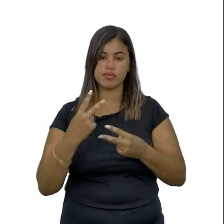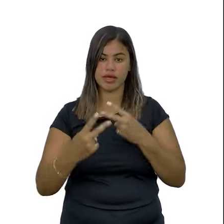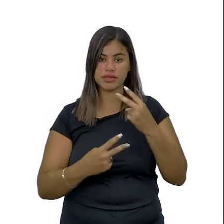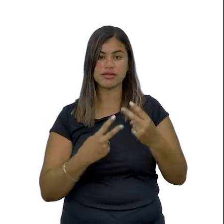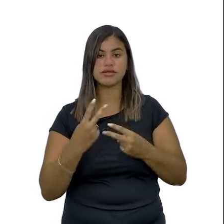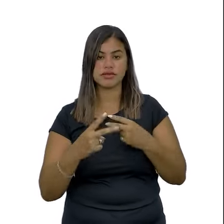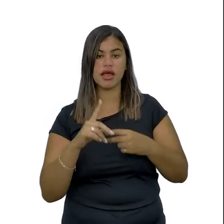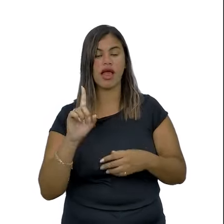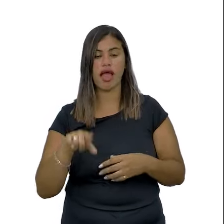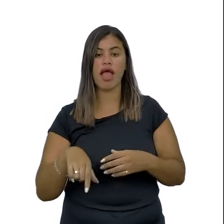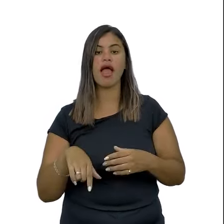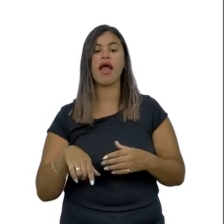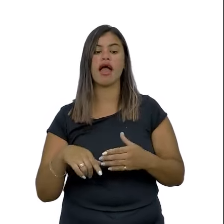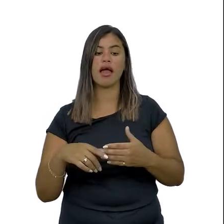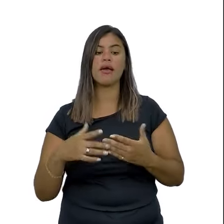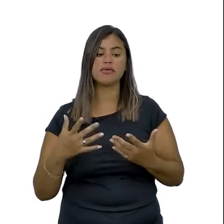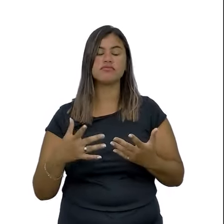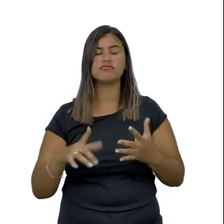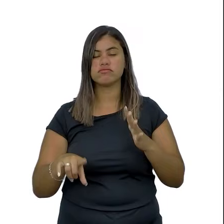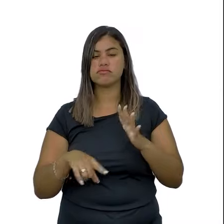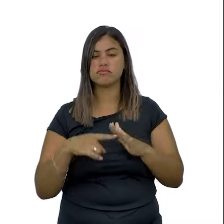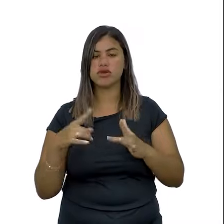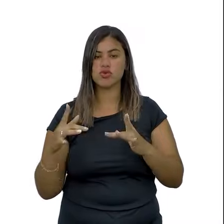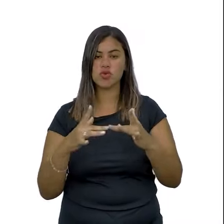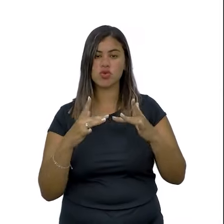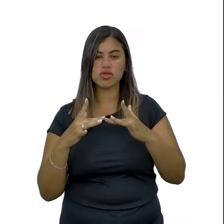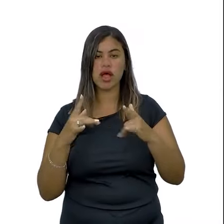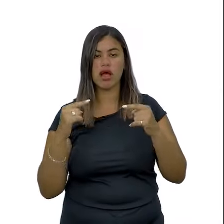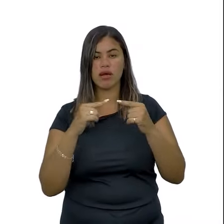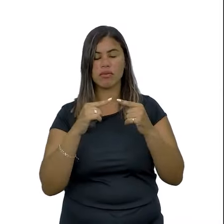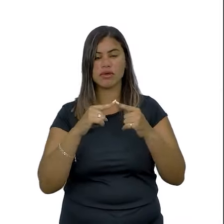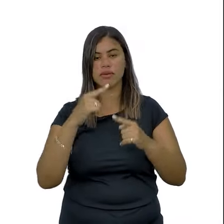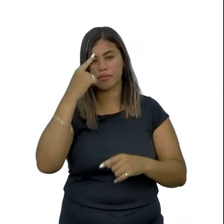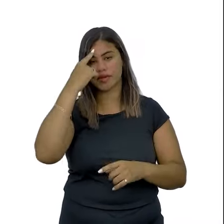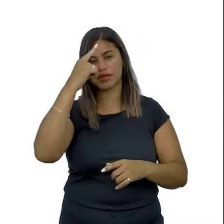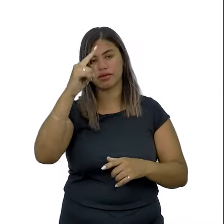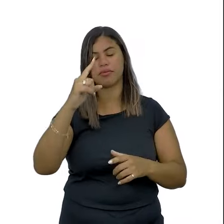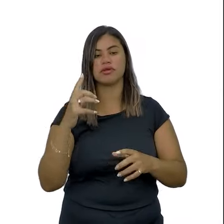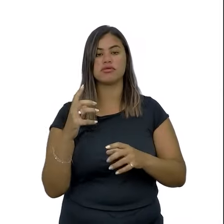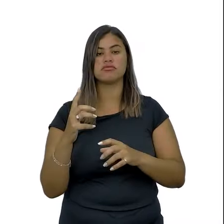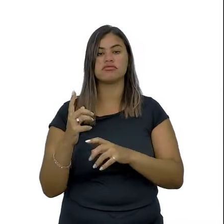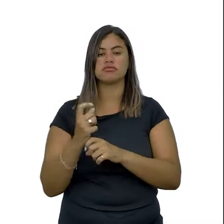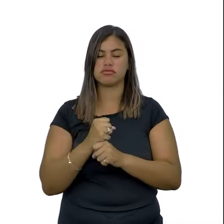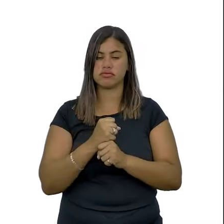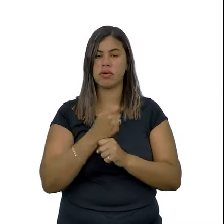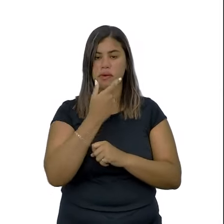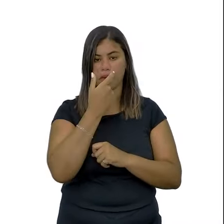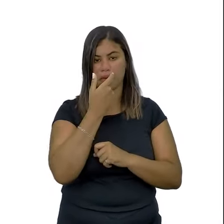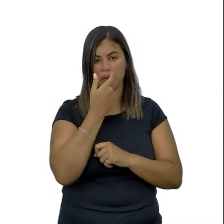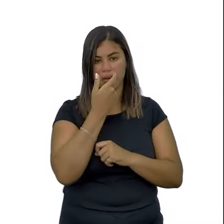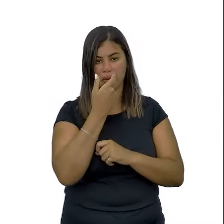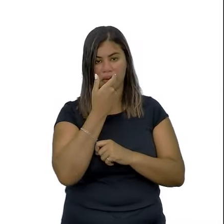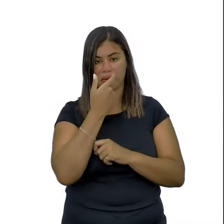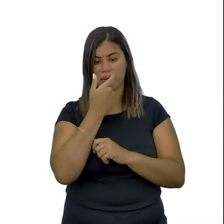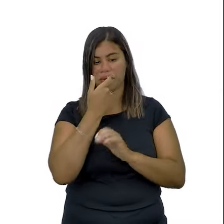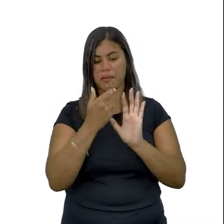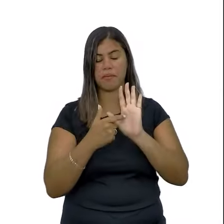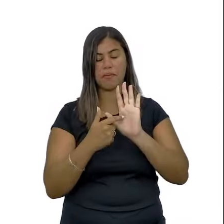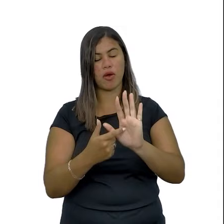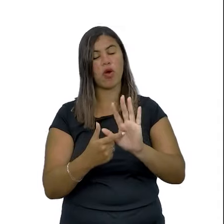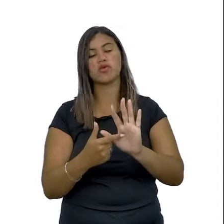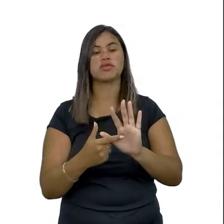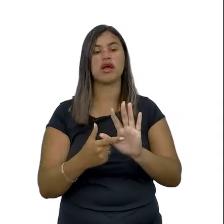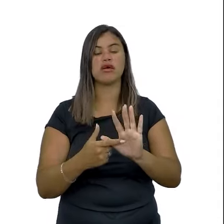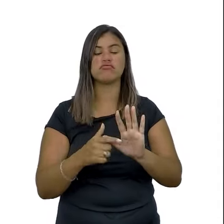foi uma primeira aproximação em relação ao pensamento aritmético, como que ele se apresenta na